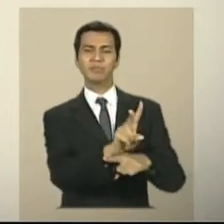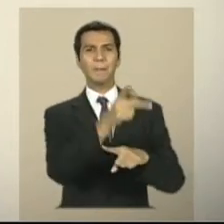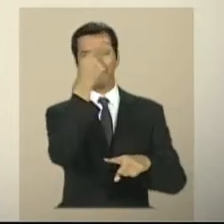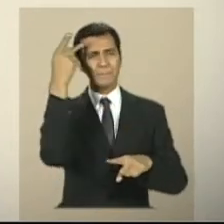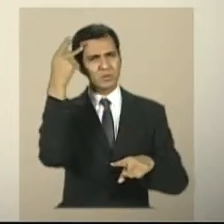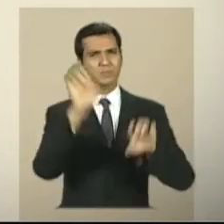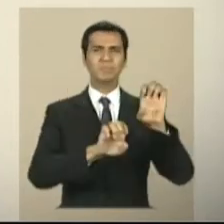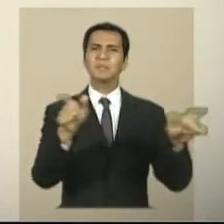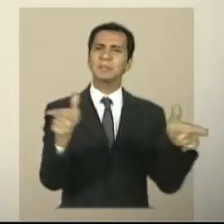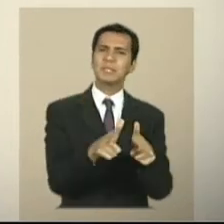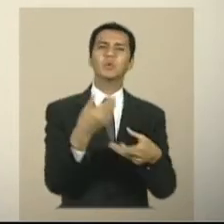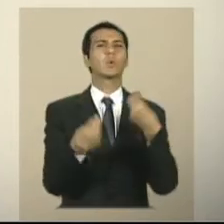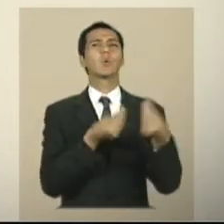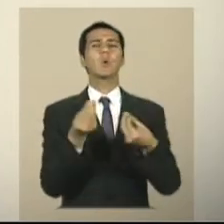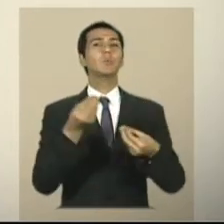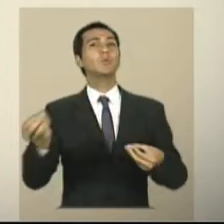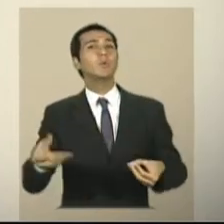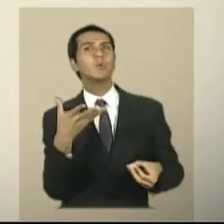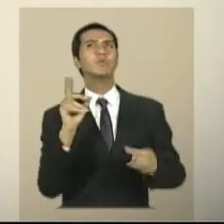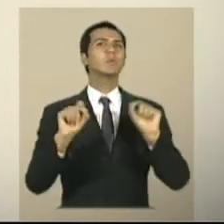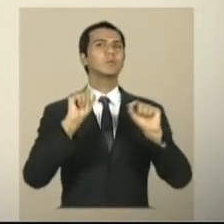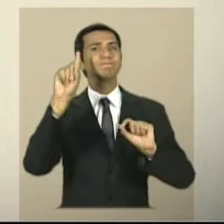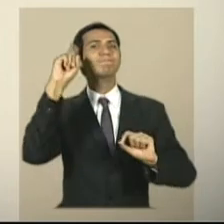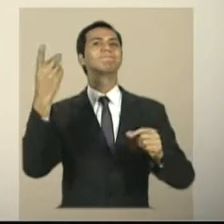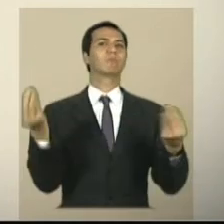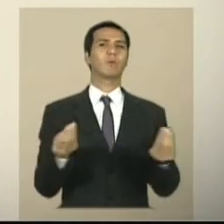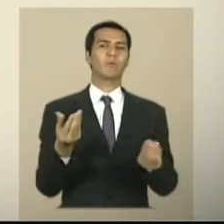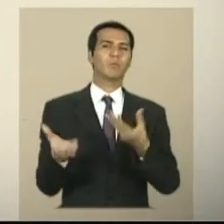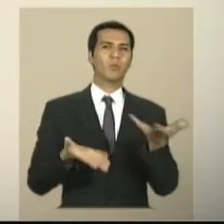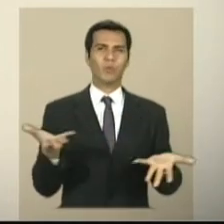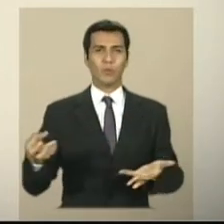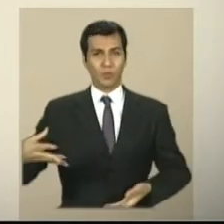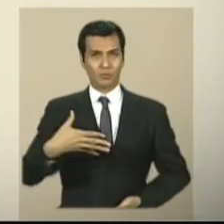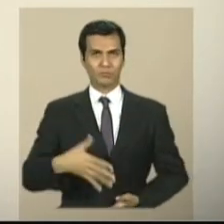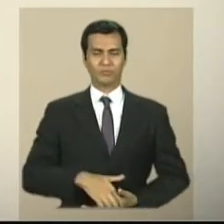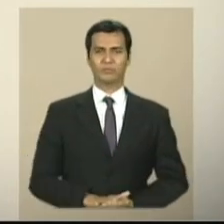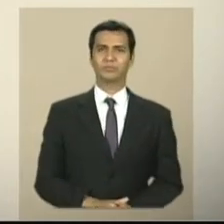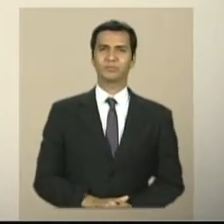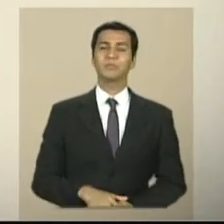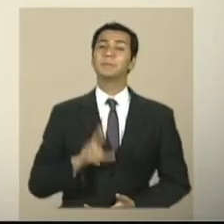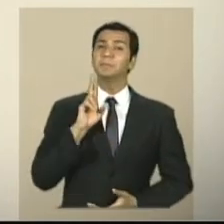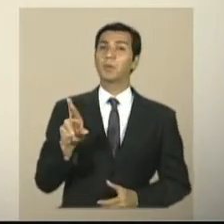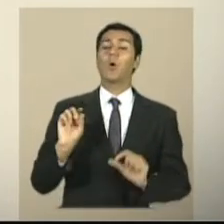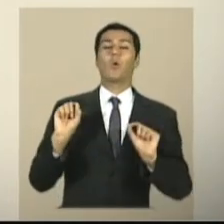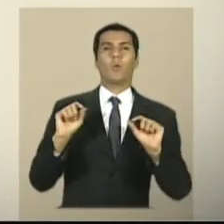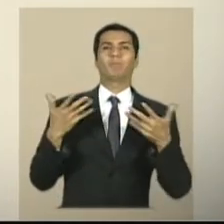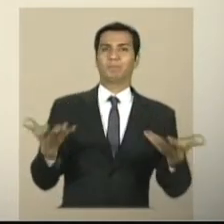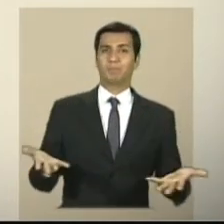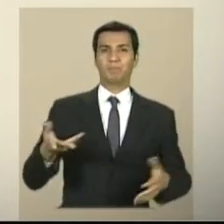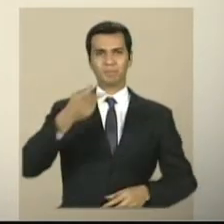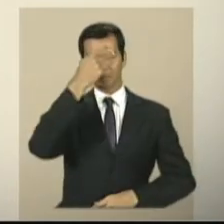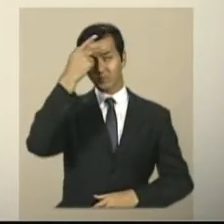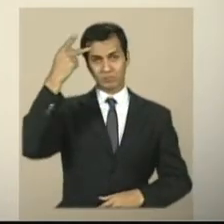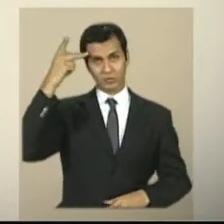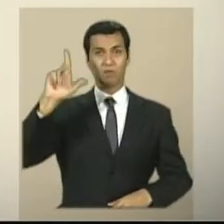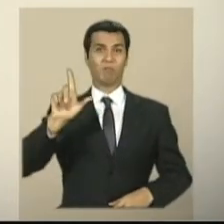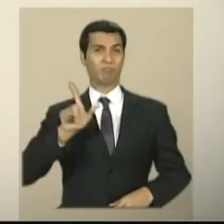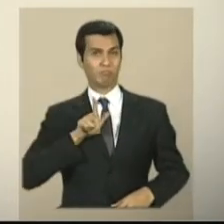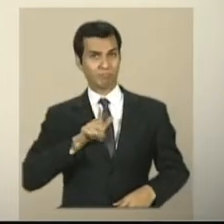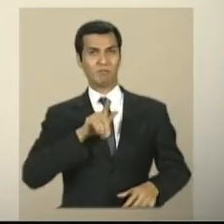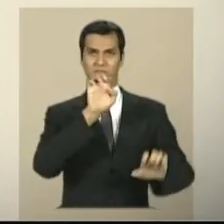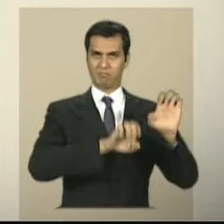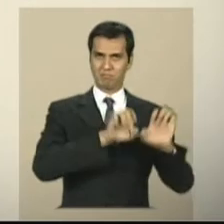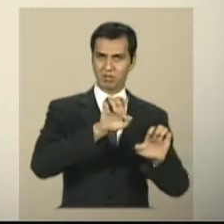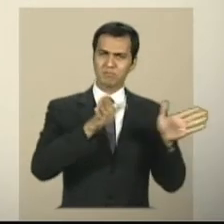tem de novidade para quem quer produzir mais o abrir um pequeno negócio olha Luciano o crédito para as pessoas que têm ou querem